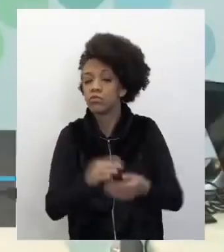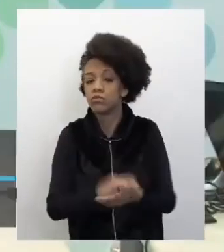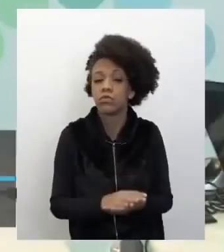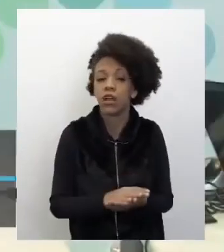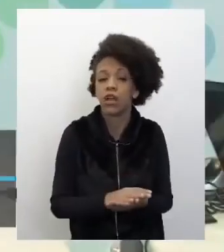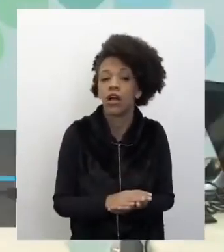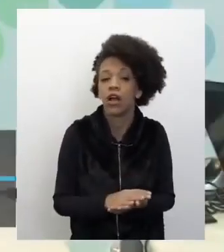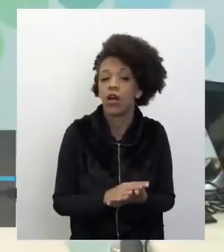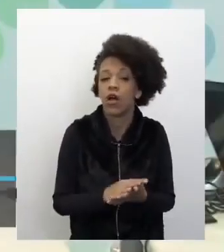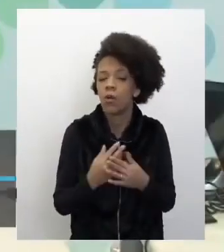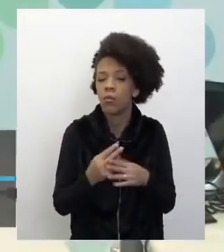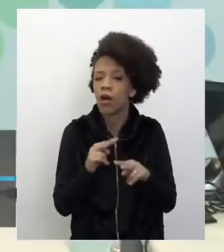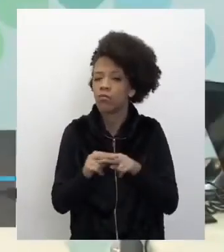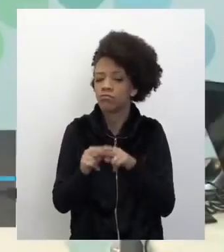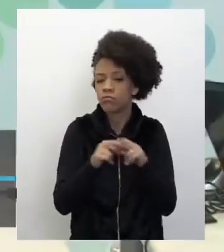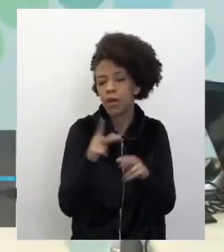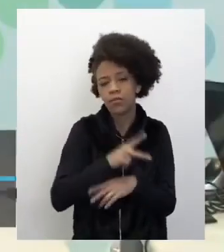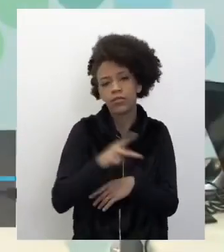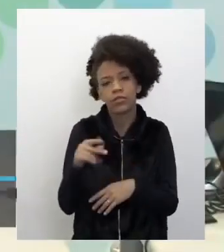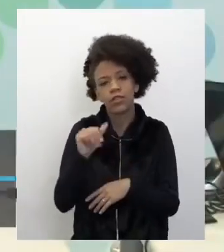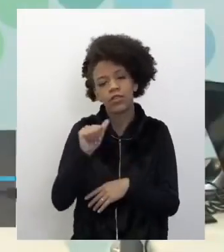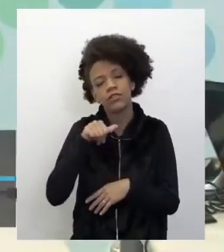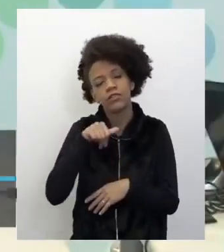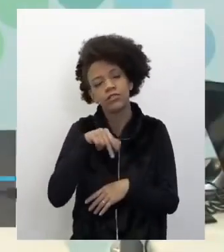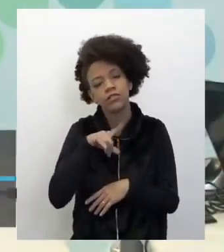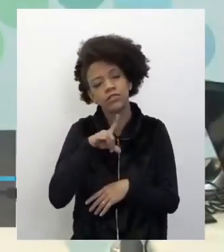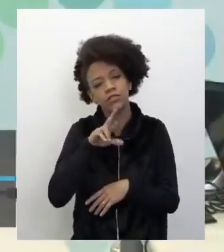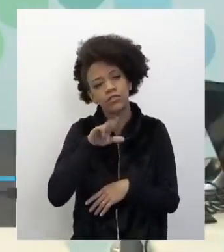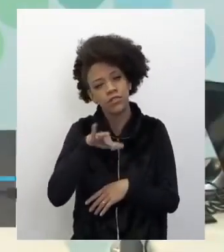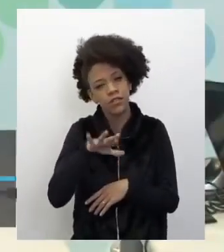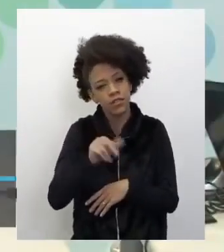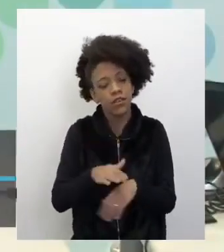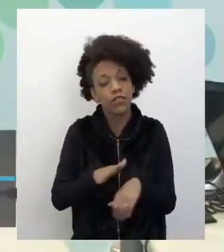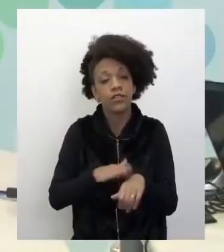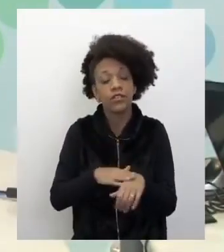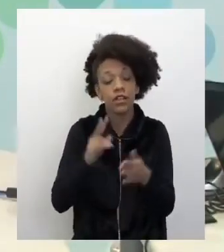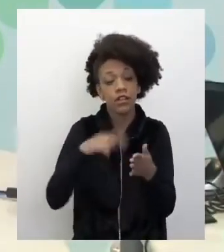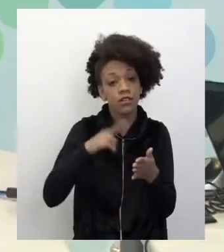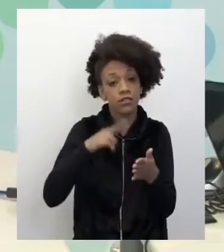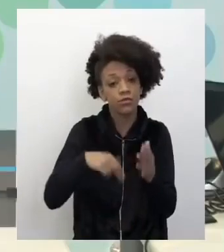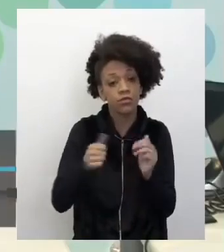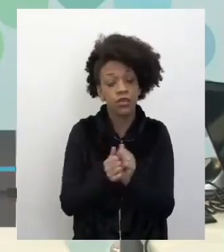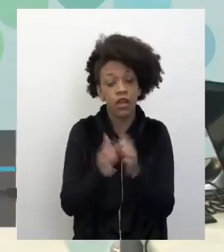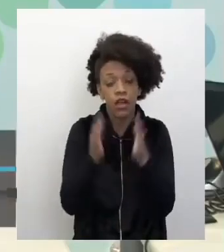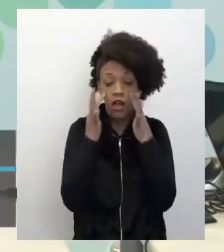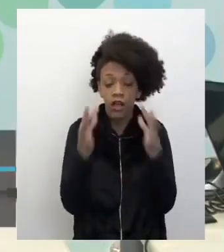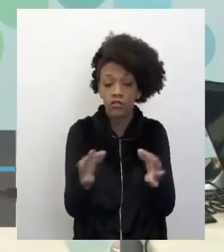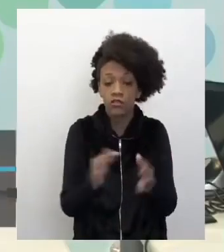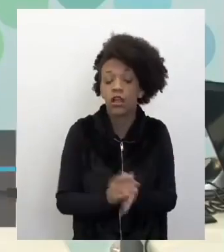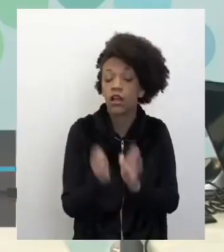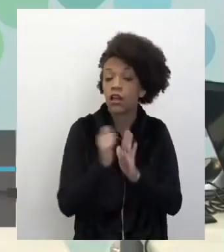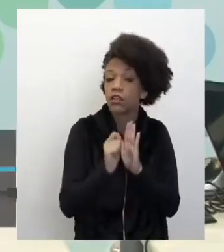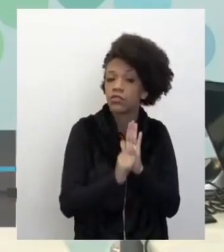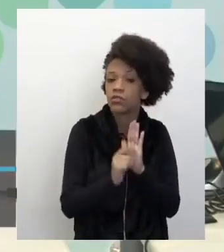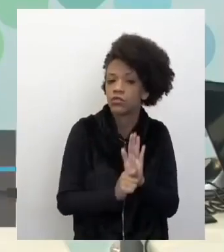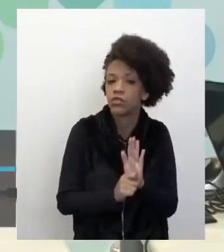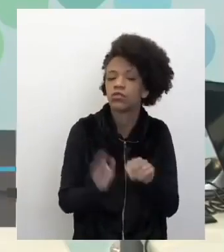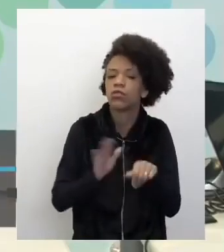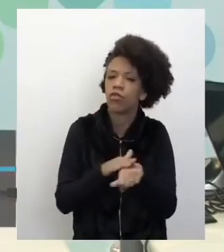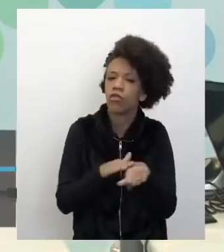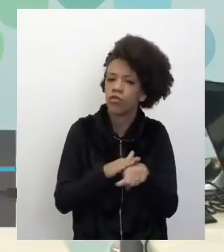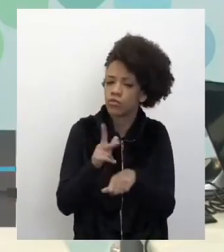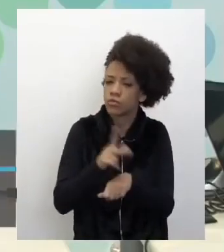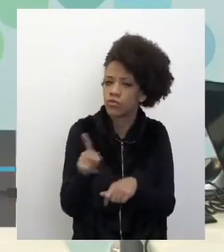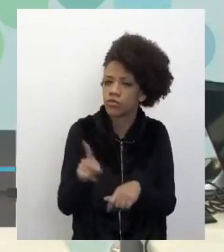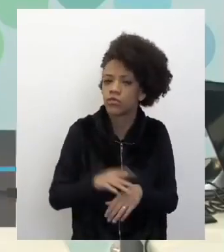uma sondagem. A professora Andréia vai fazer a leitura aí com vocês, então fiquem atentos, anotem, converse com seus